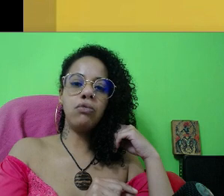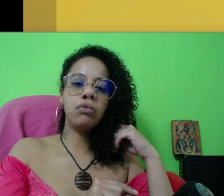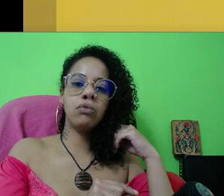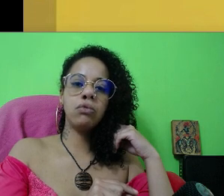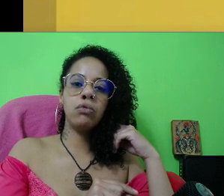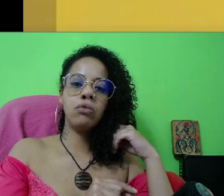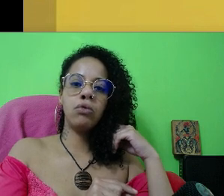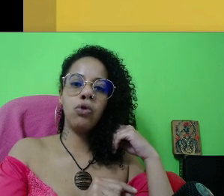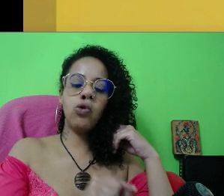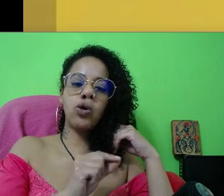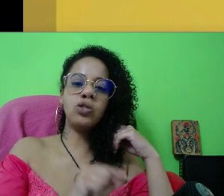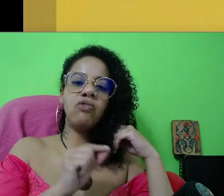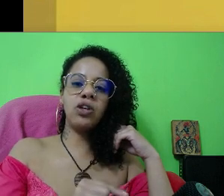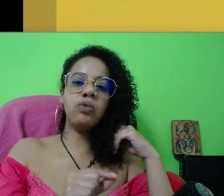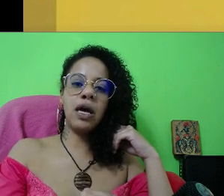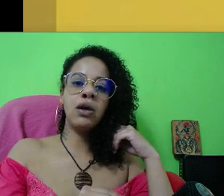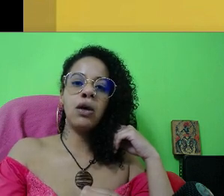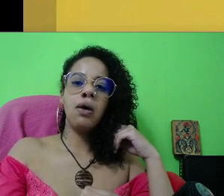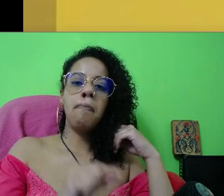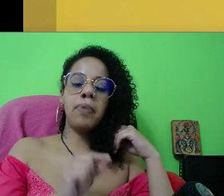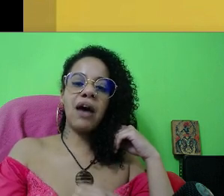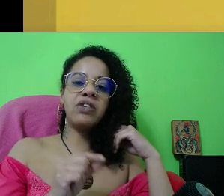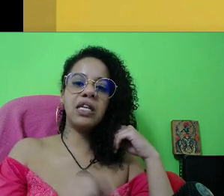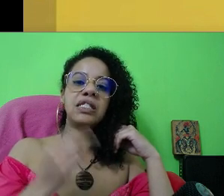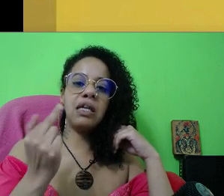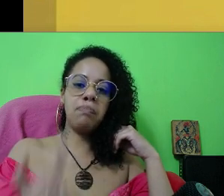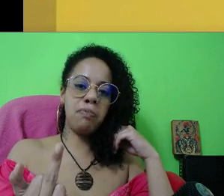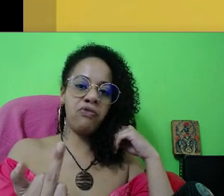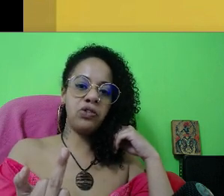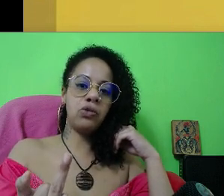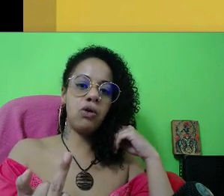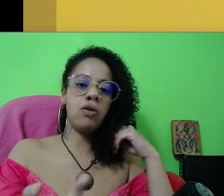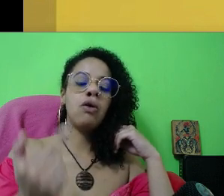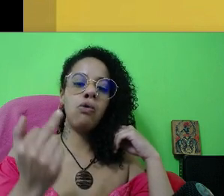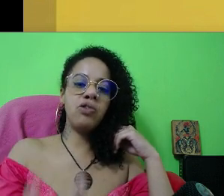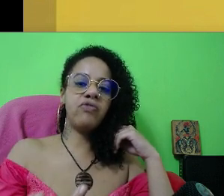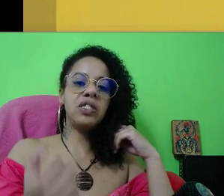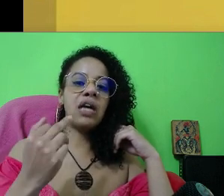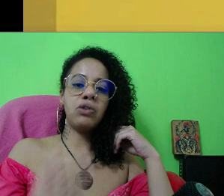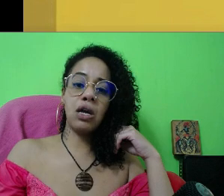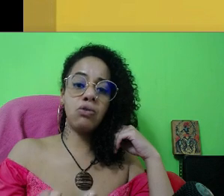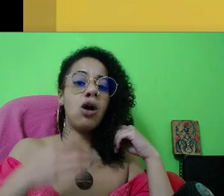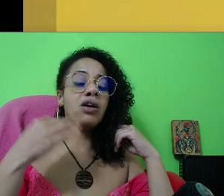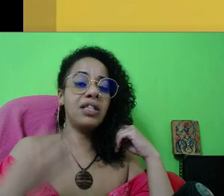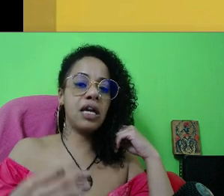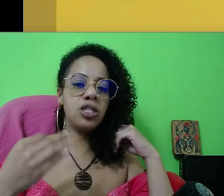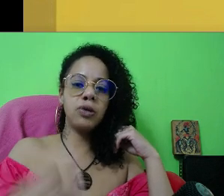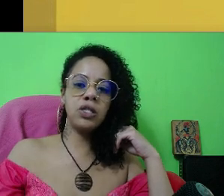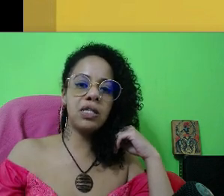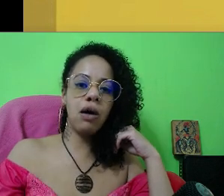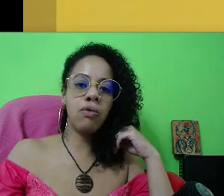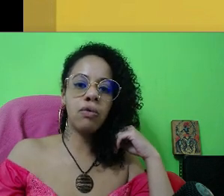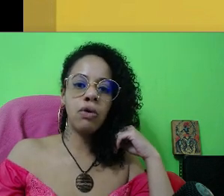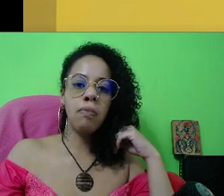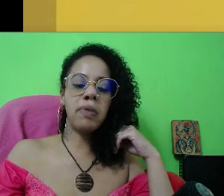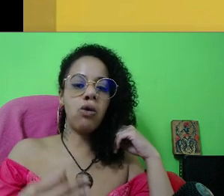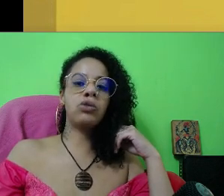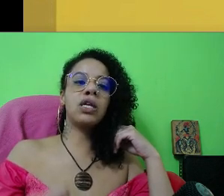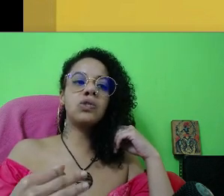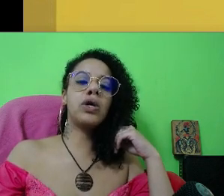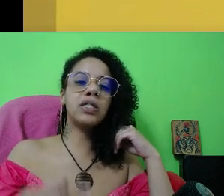entendeu o que eu estou falando é para fazer assim para professor universitário que tá no corre tem disposição